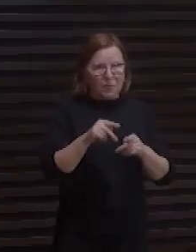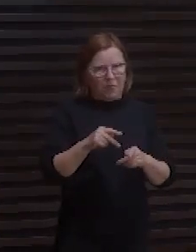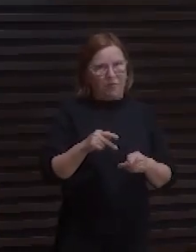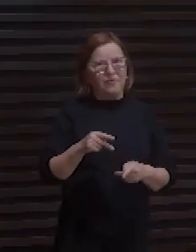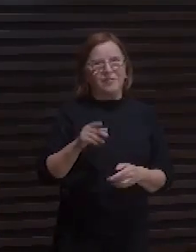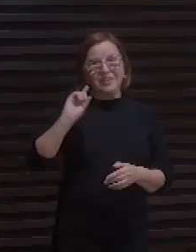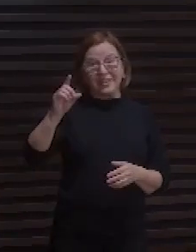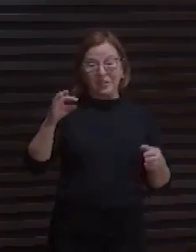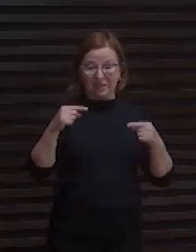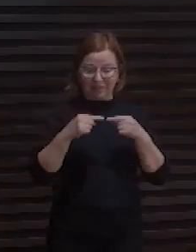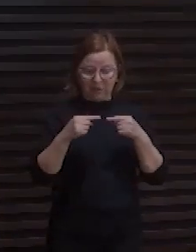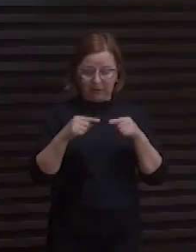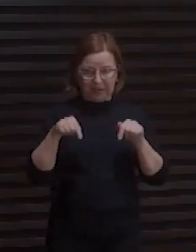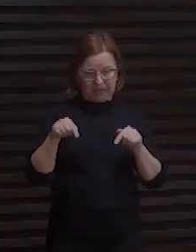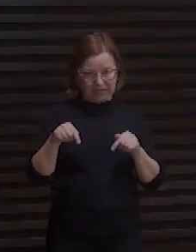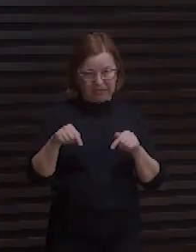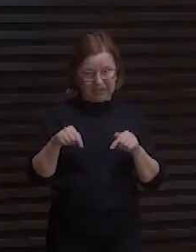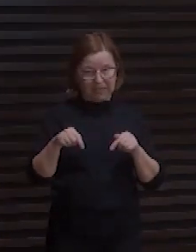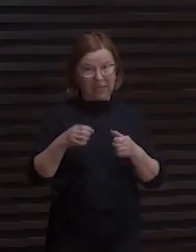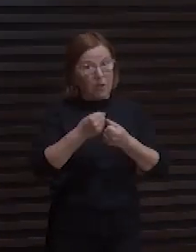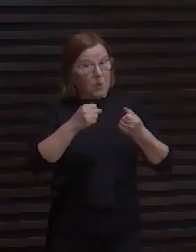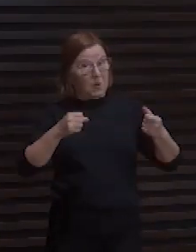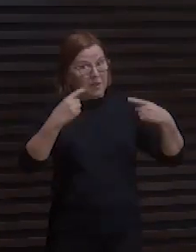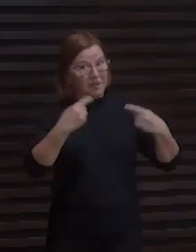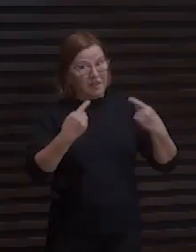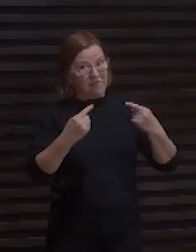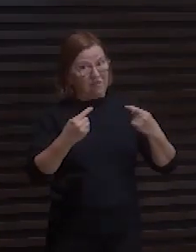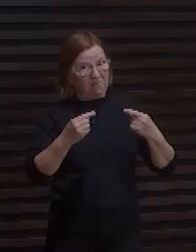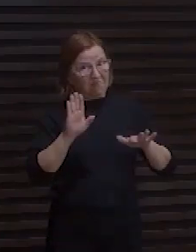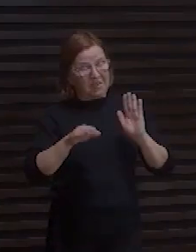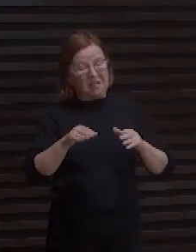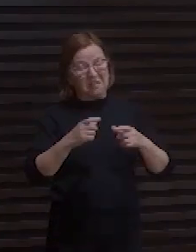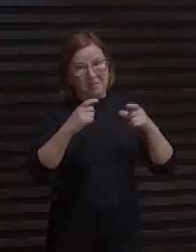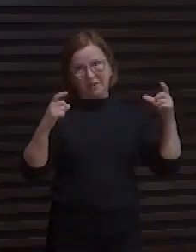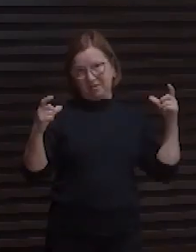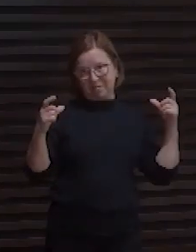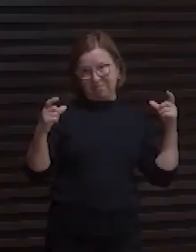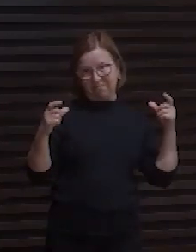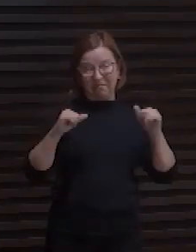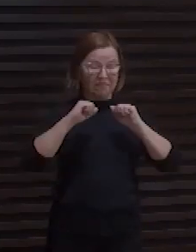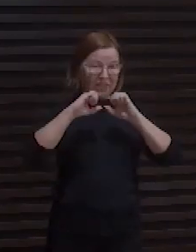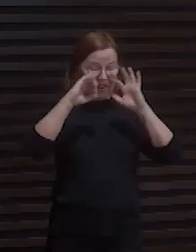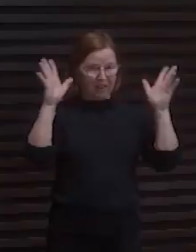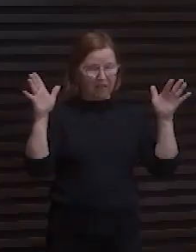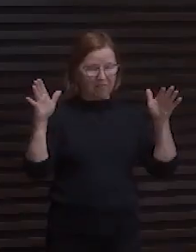grande desafio, se não o maior deles. É evidente,